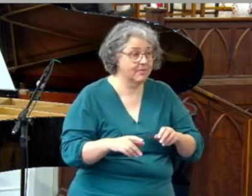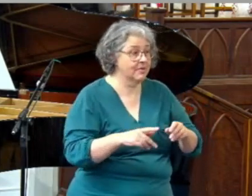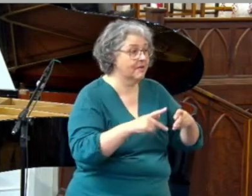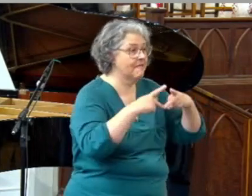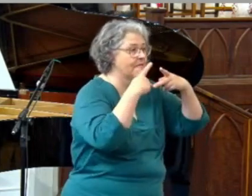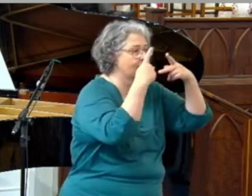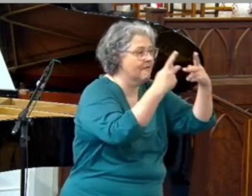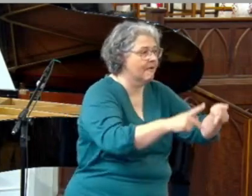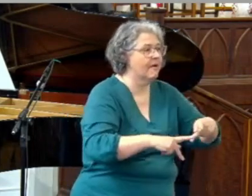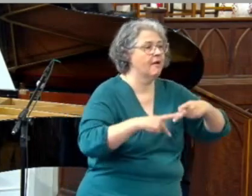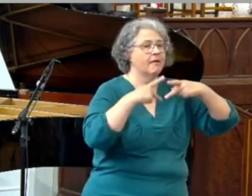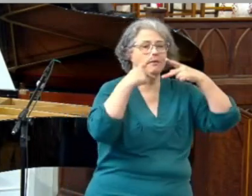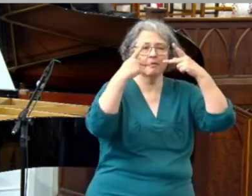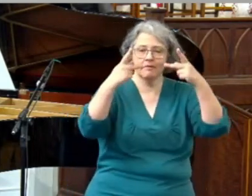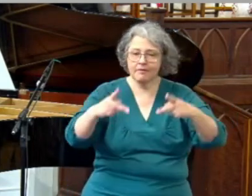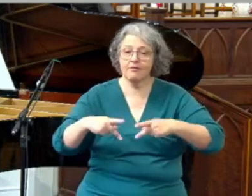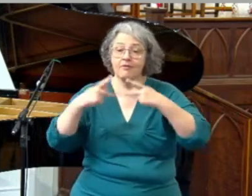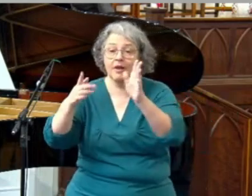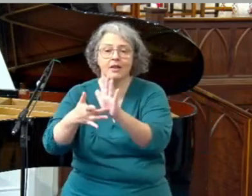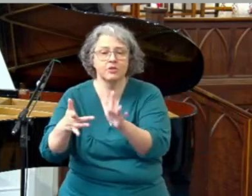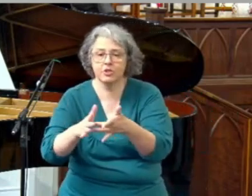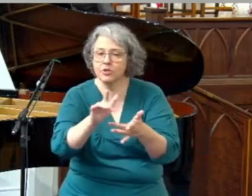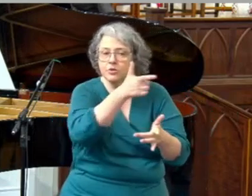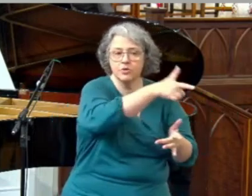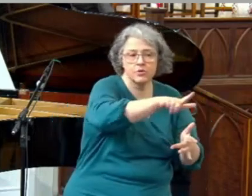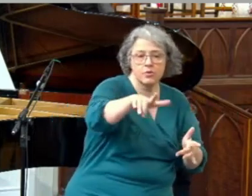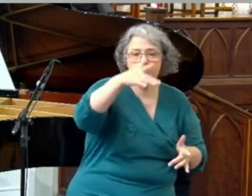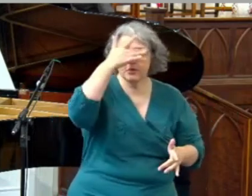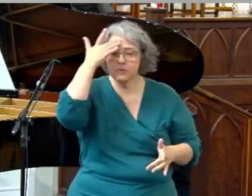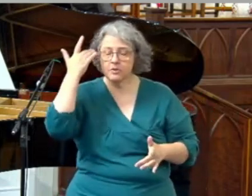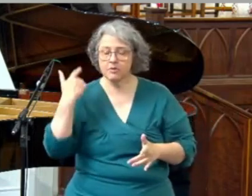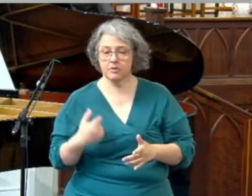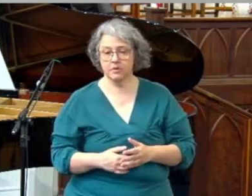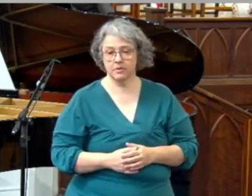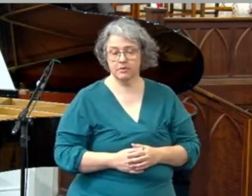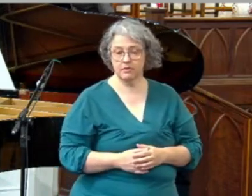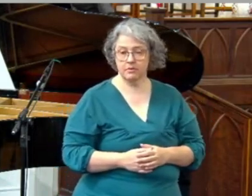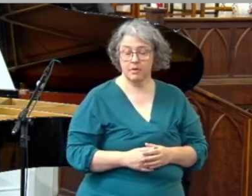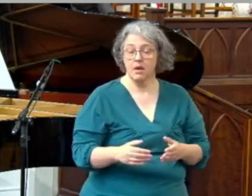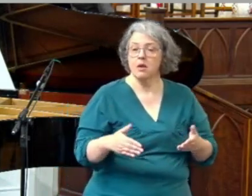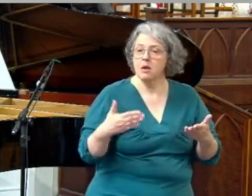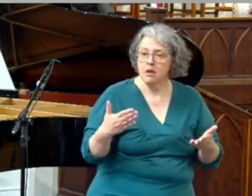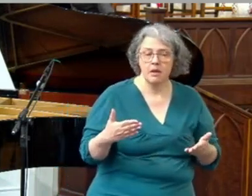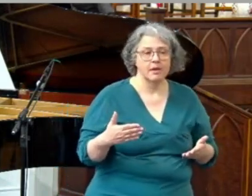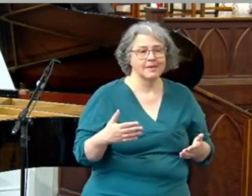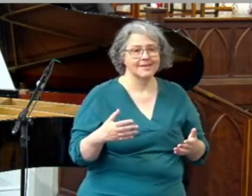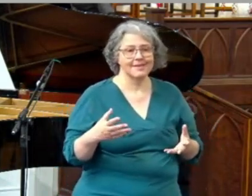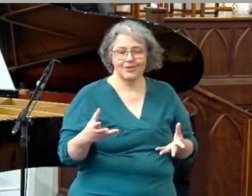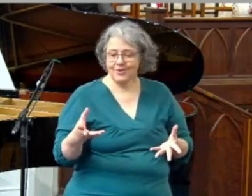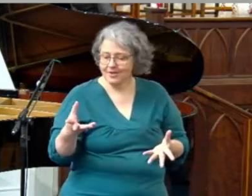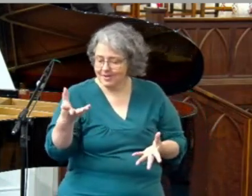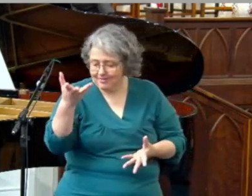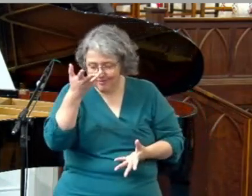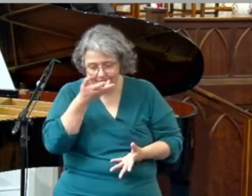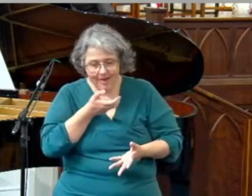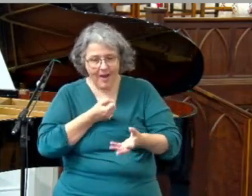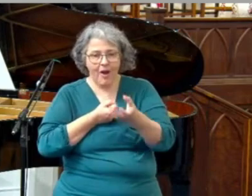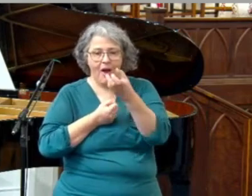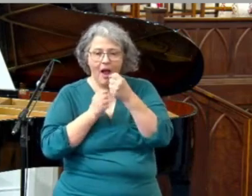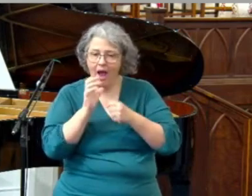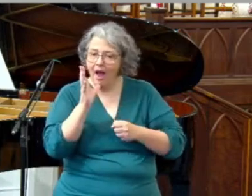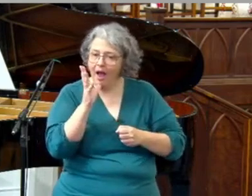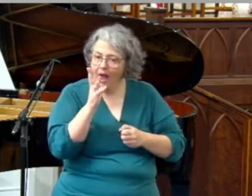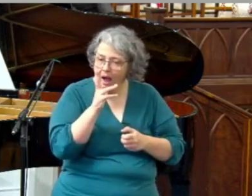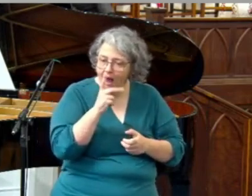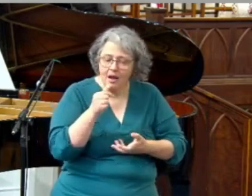outros. Queridos, se gradativamente absorvermos esta cultura, este estilo de vida,